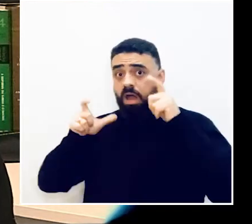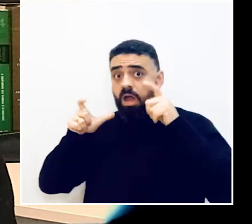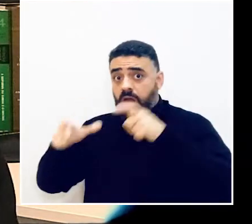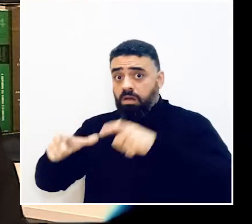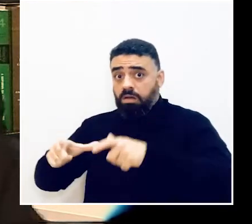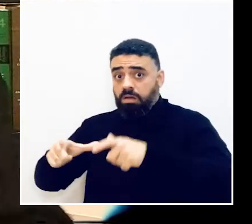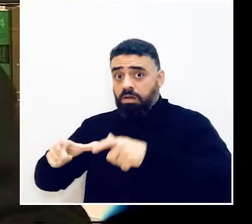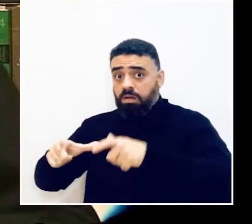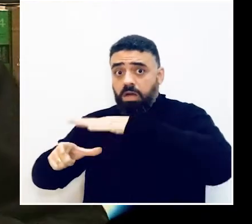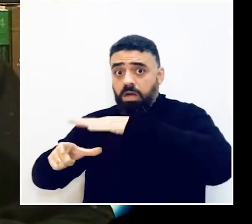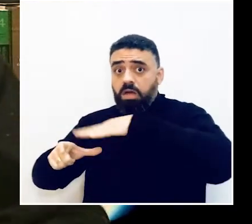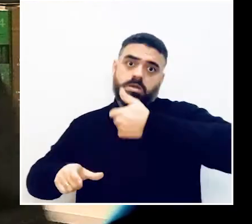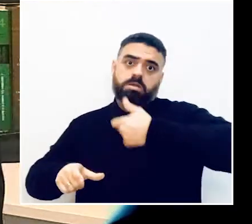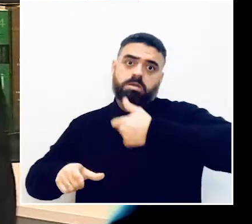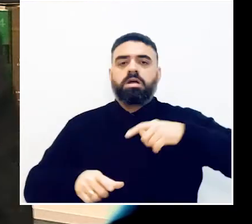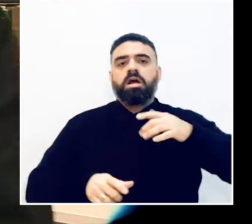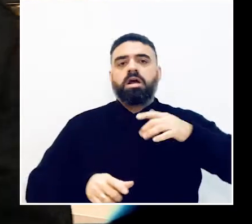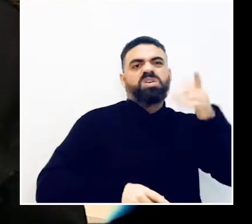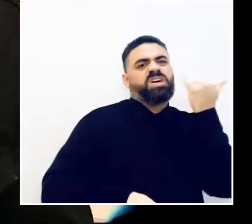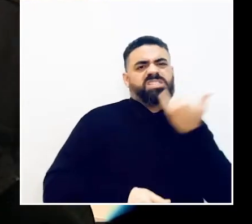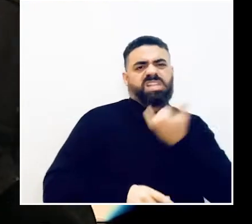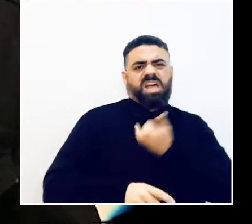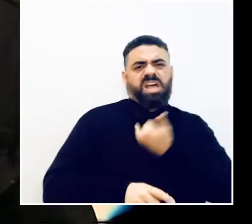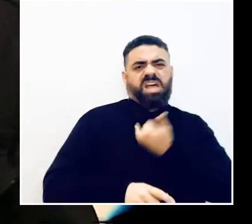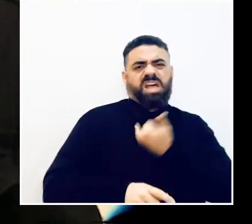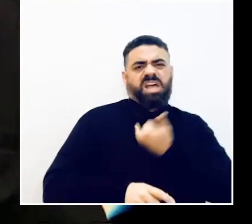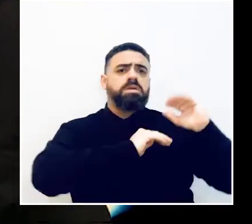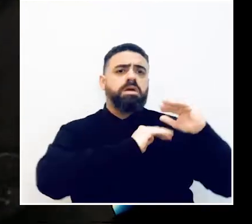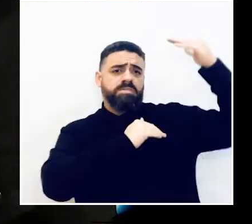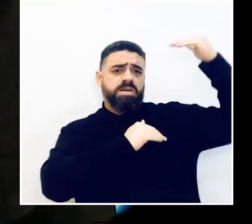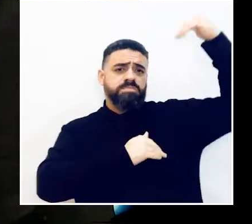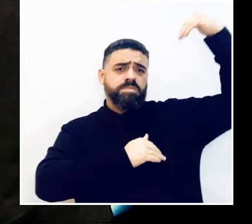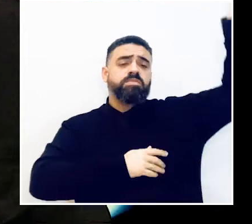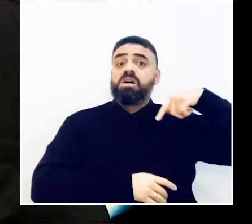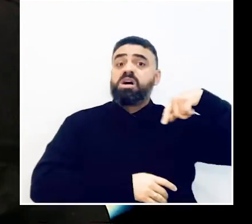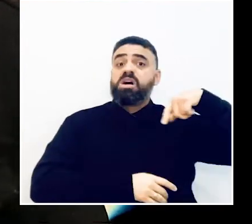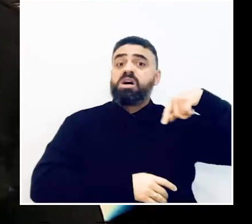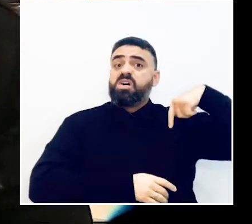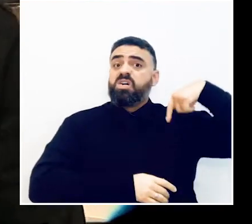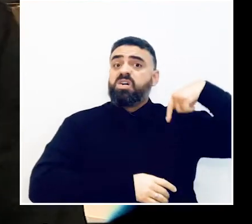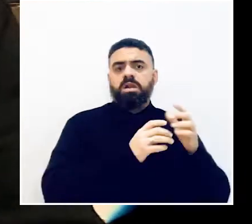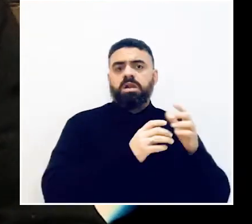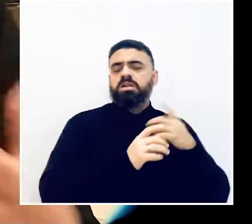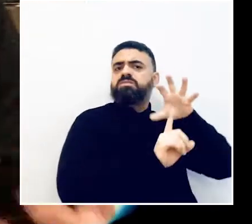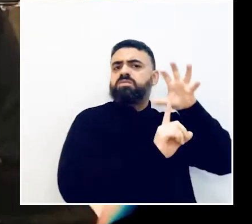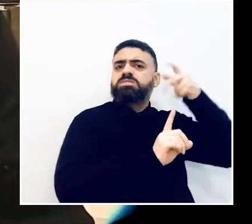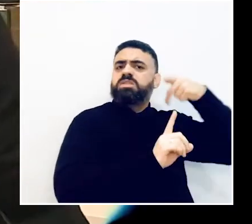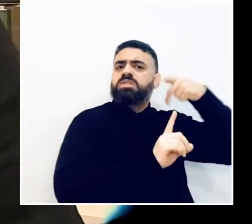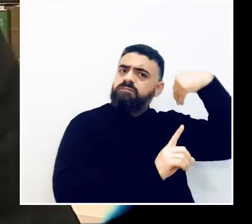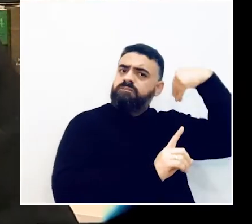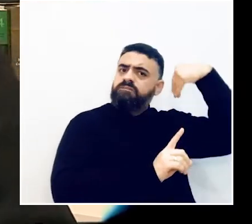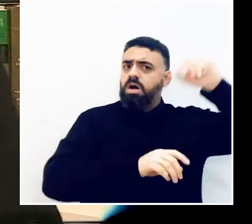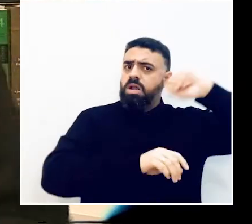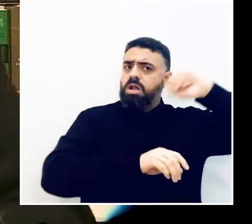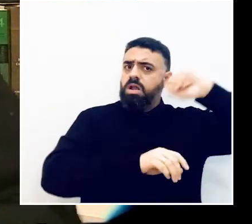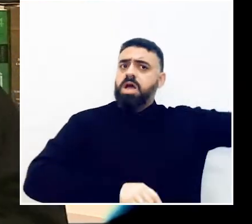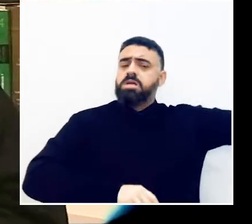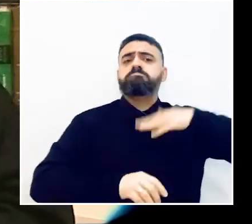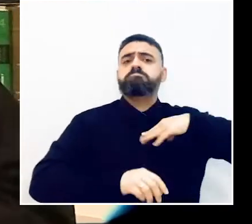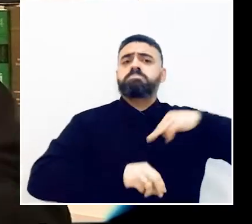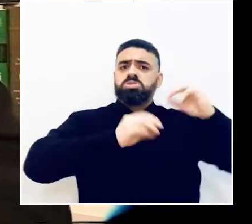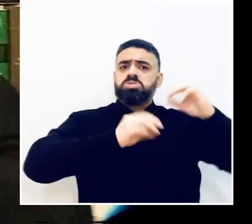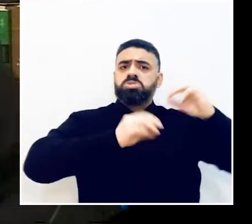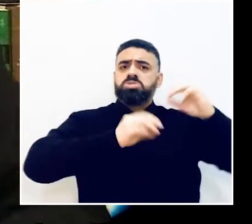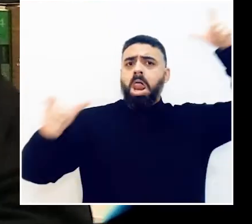assim, maior do que localmente, que é o desejo de muitos talvez, eu quero ser relevante no Brasil, eu quero fazer diferença, eu quero